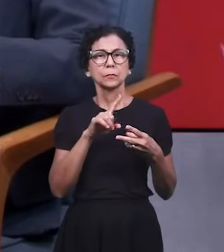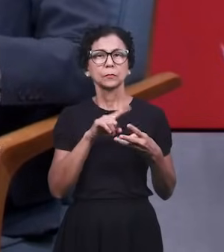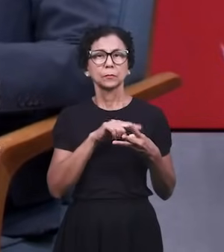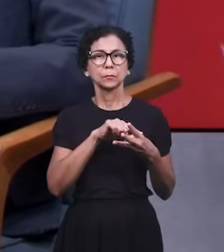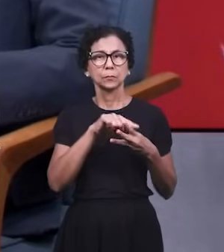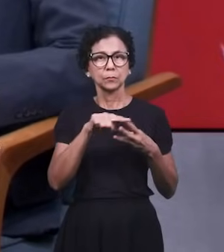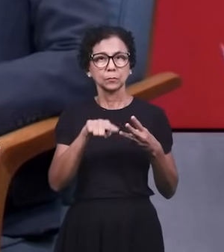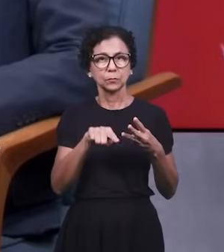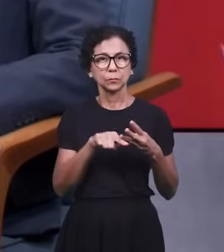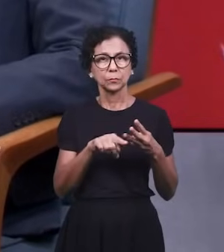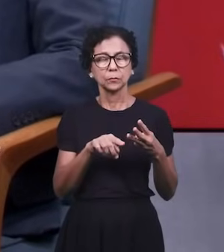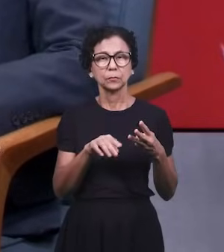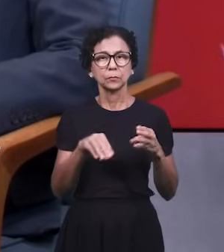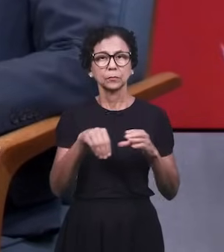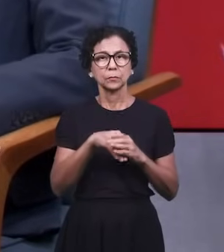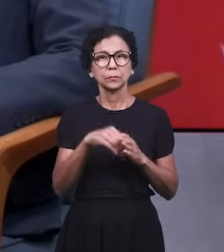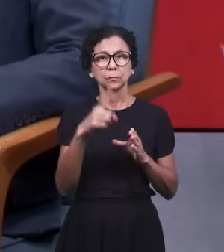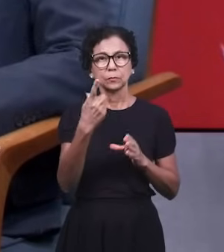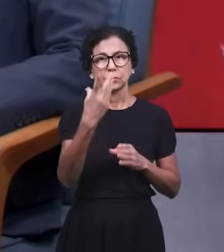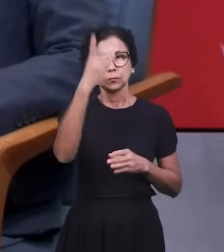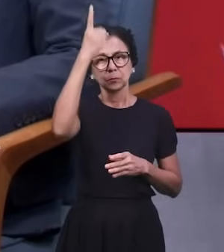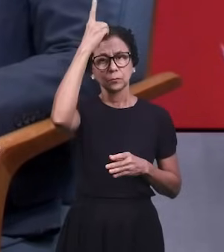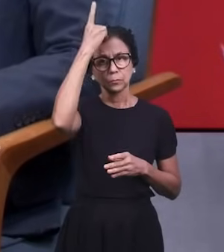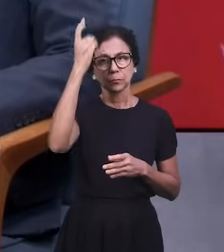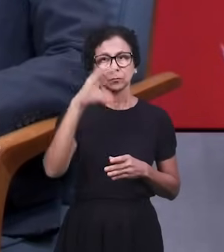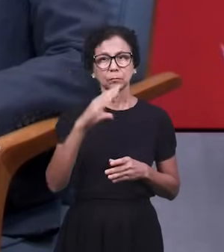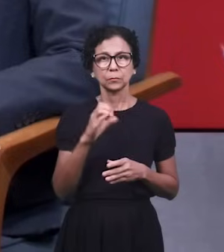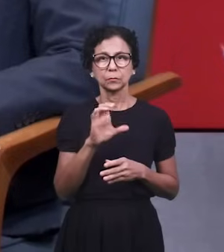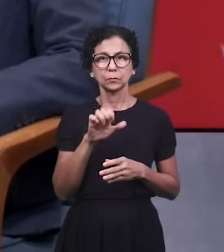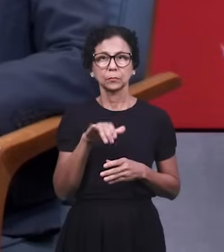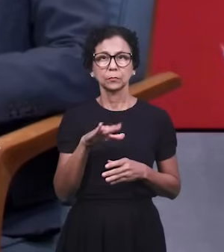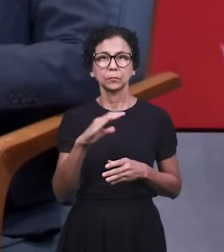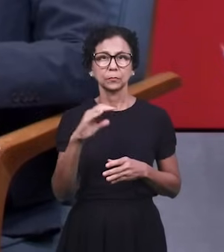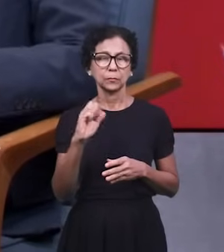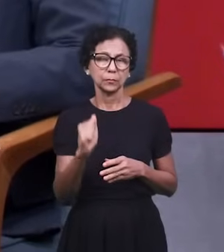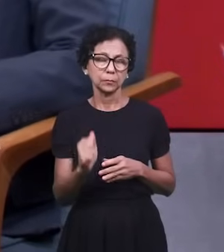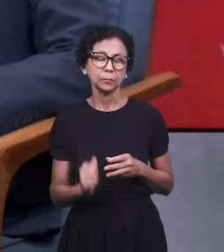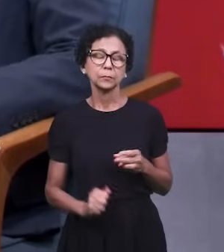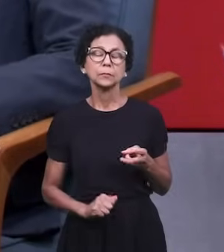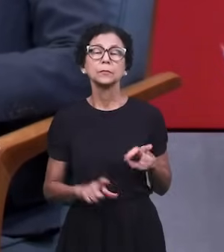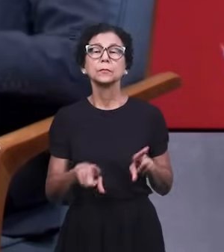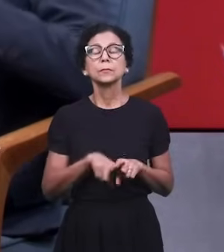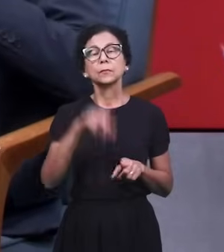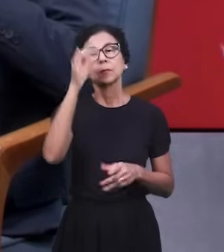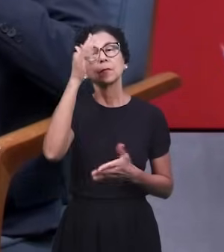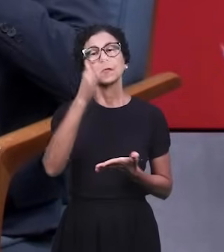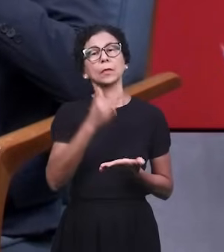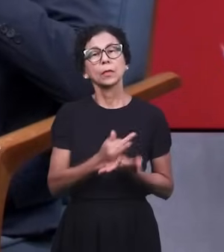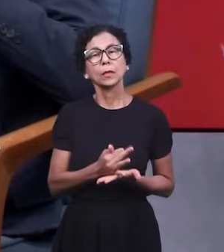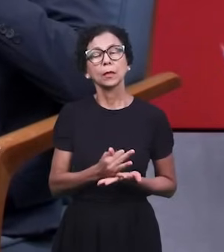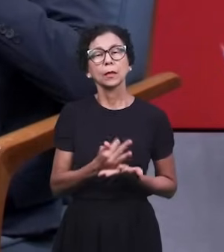visões, as revelações, os sonhos. Falamos sobre fé, contamos a experiência de Abraão.